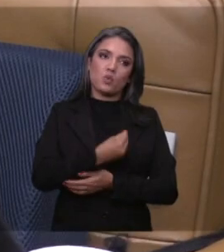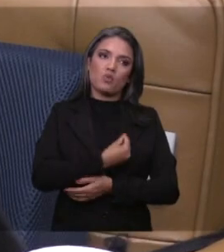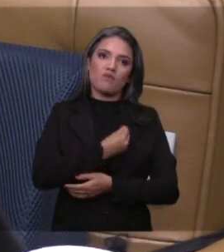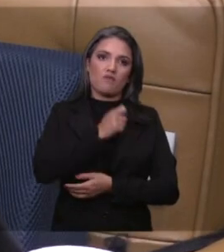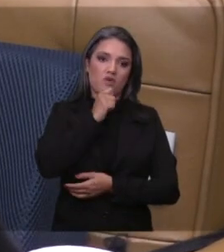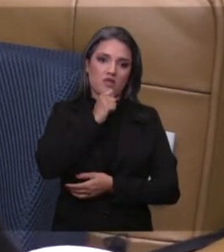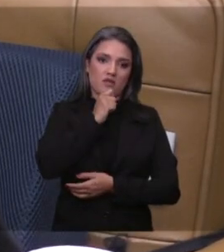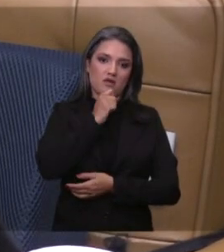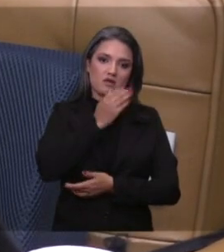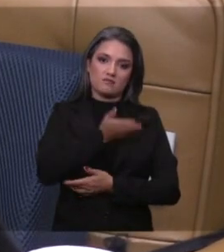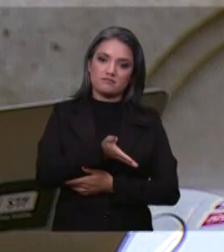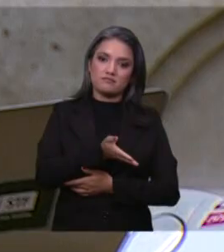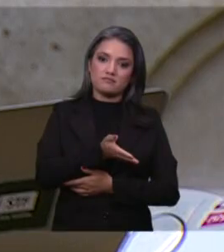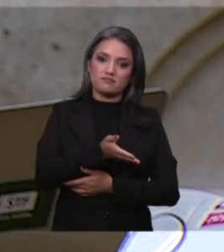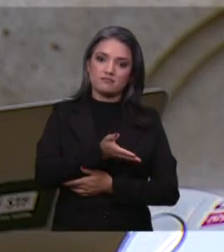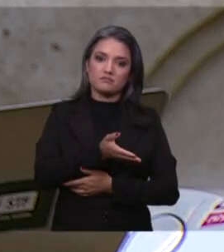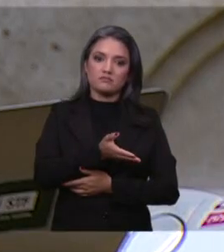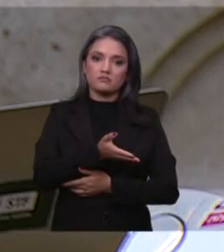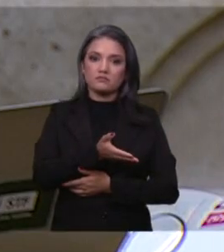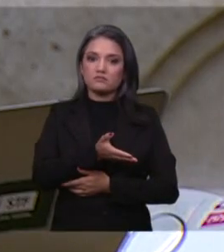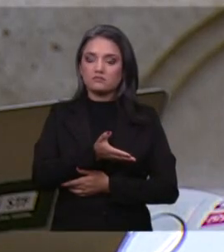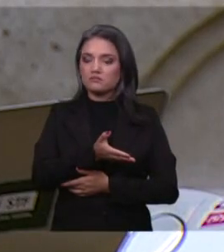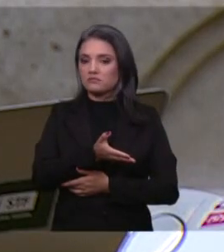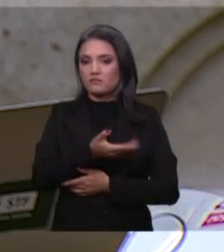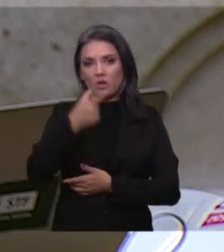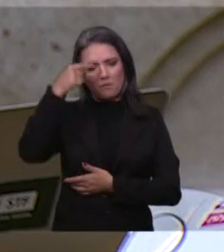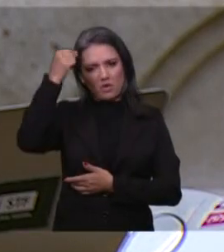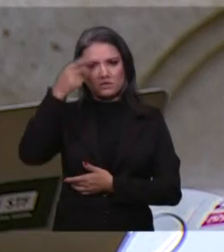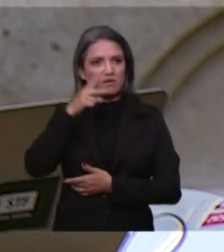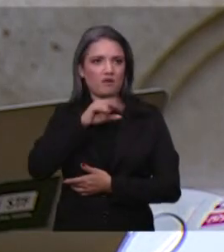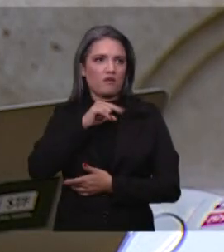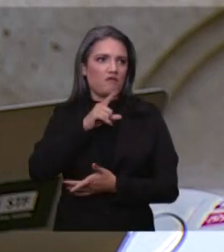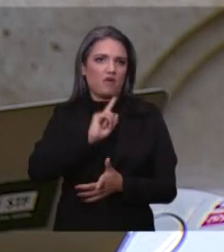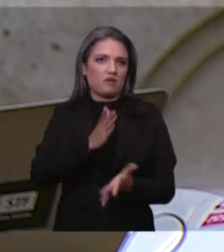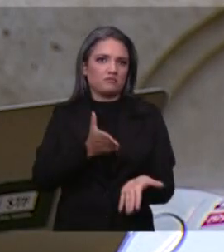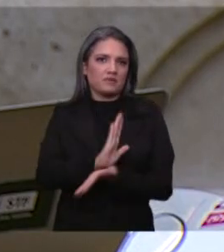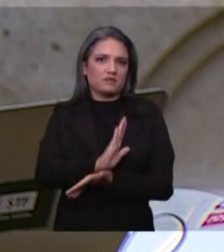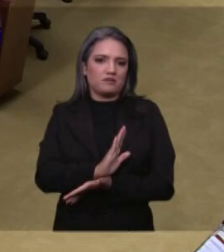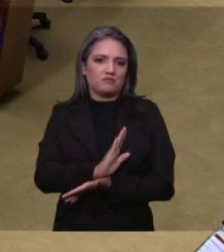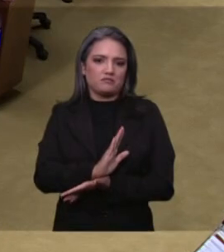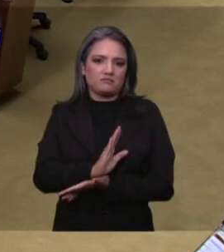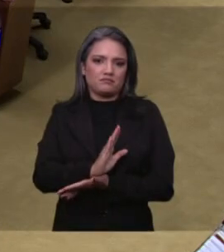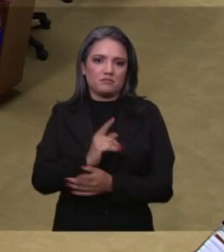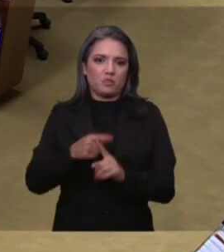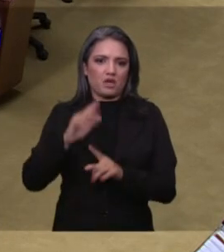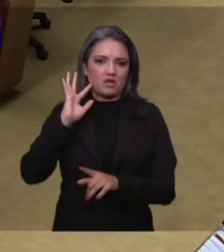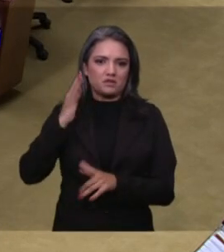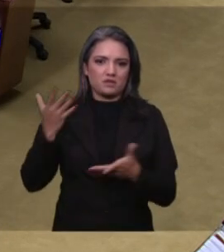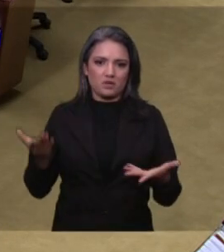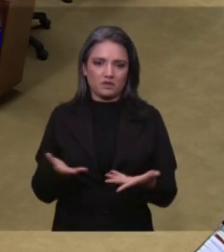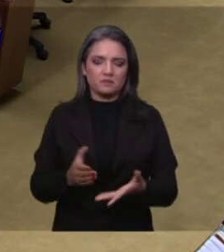tramitando. Vai ser julgada improcedente. Sim. Com essa decisão julgada. Com essa decisão.